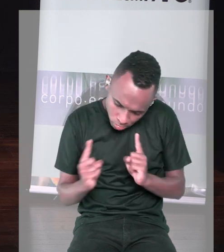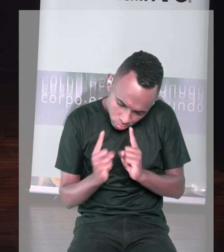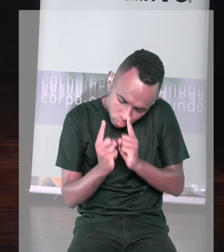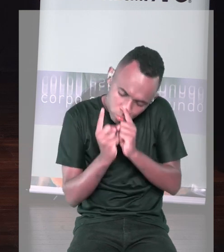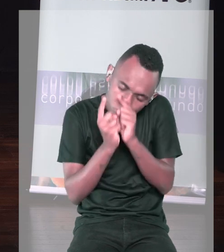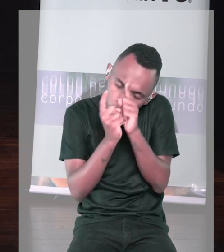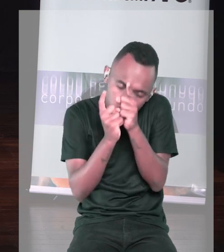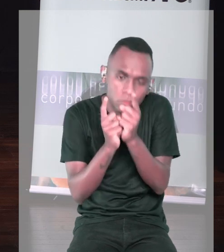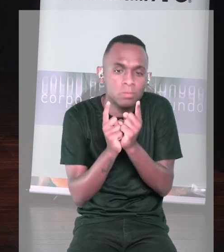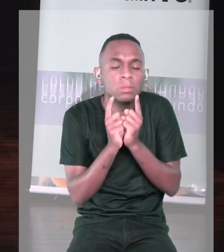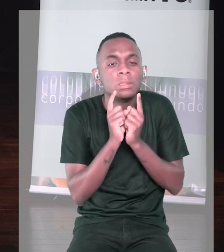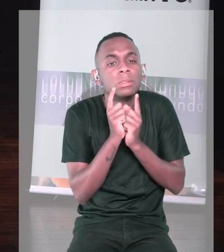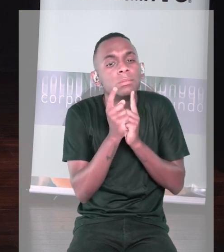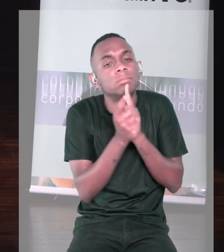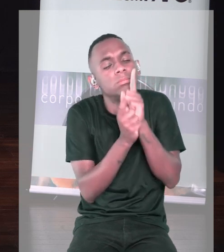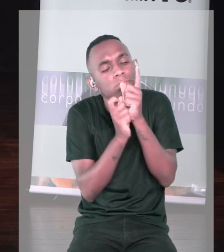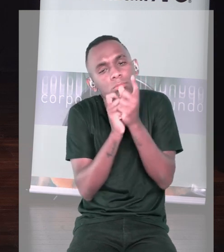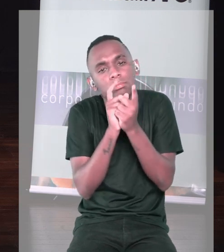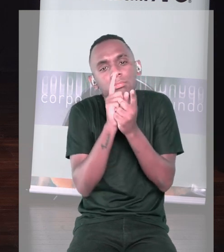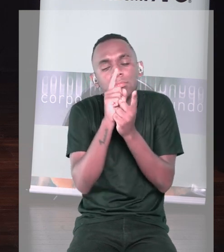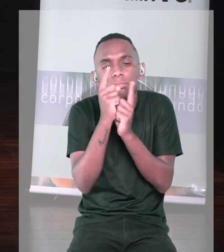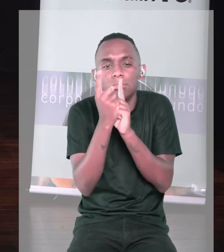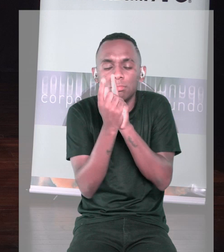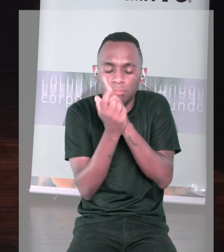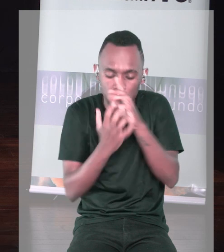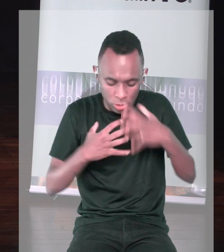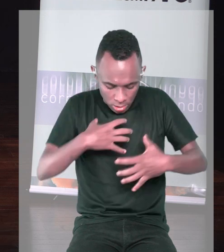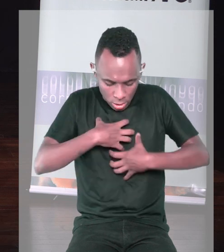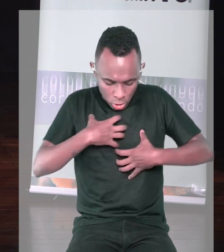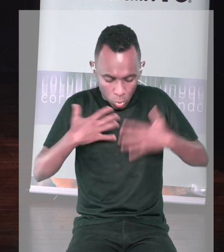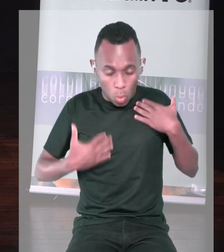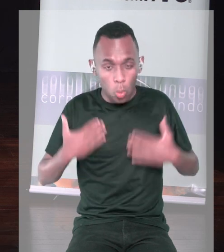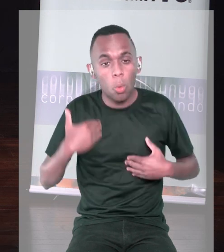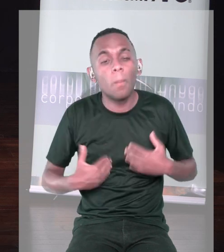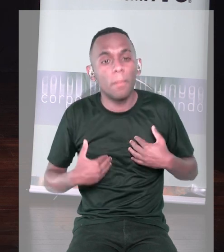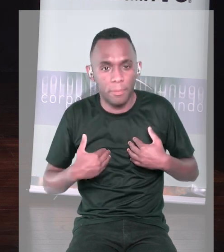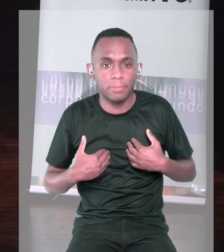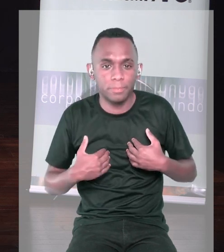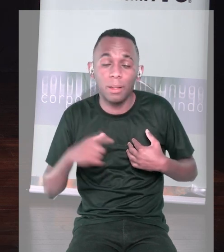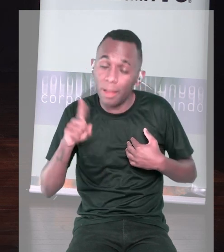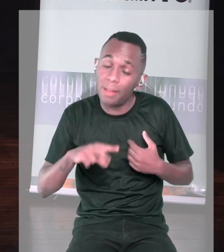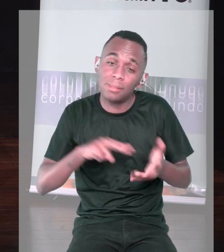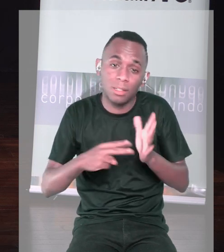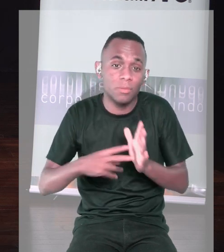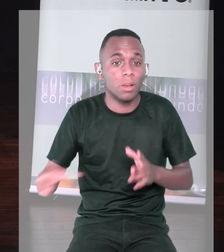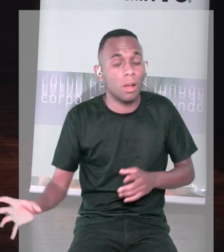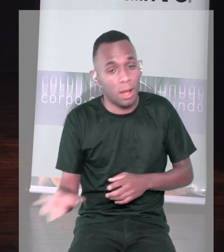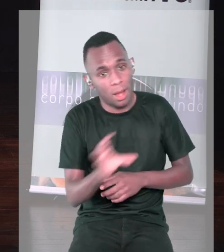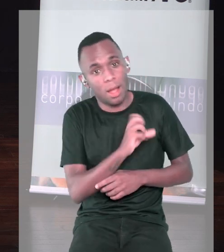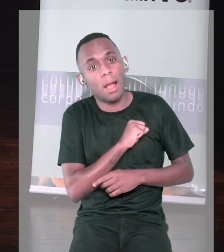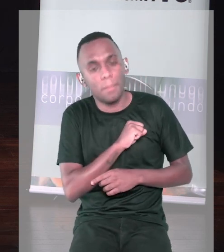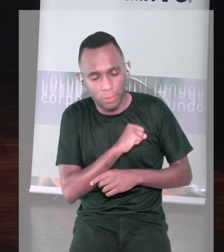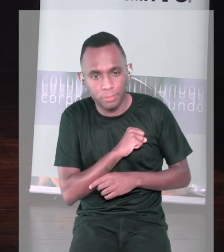É isto, amor, o ganho não previsto, o prêmio subterrâneo e